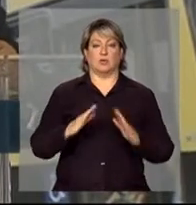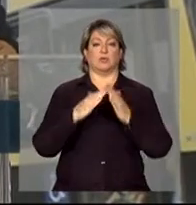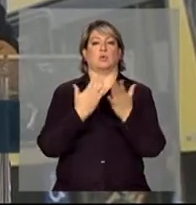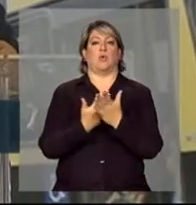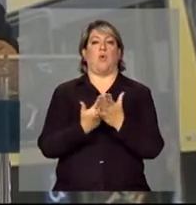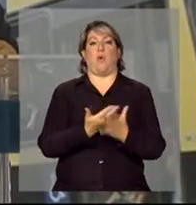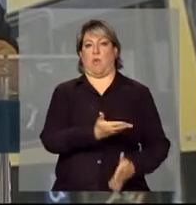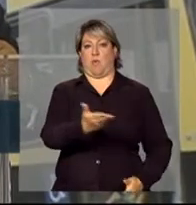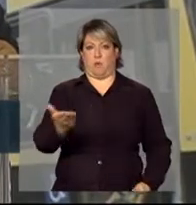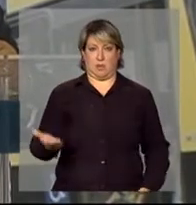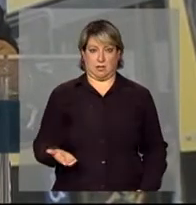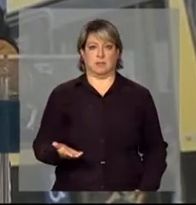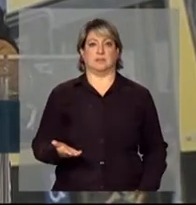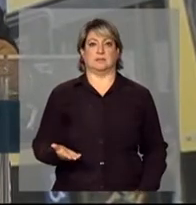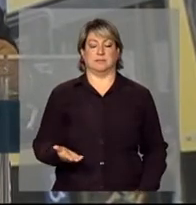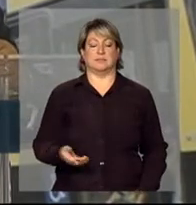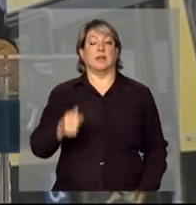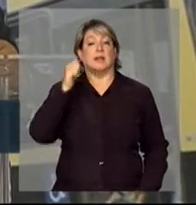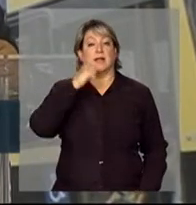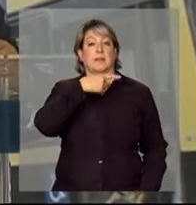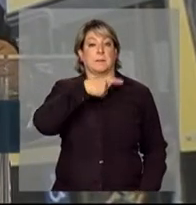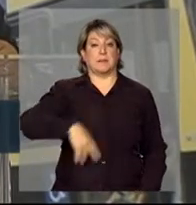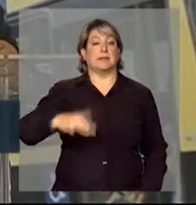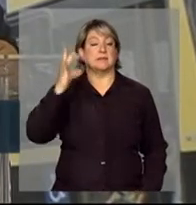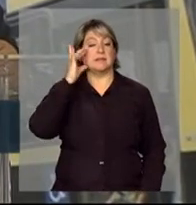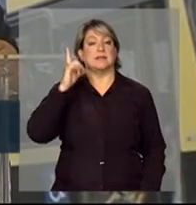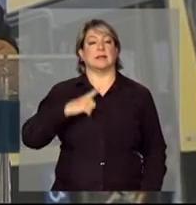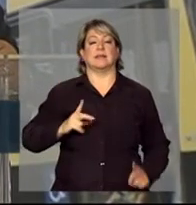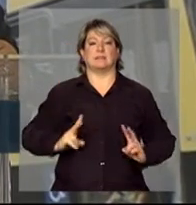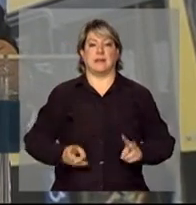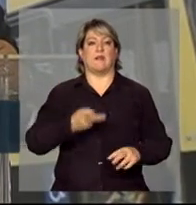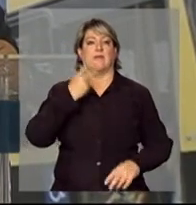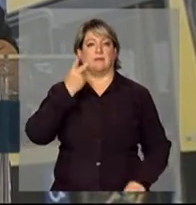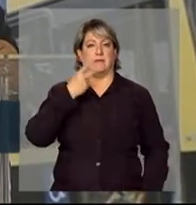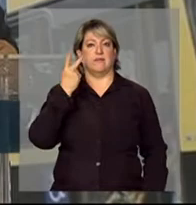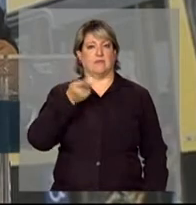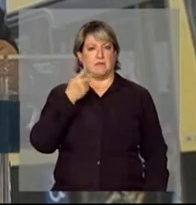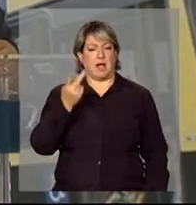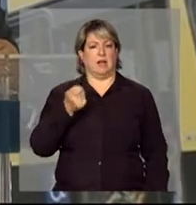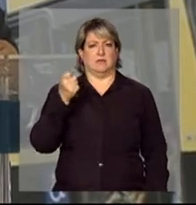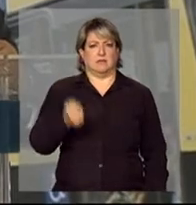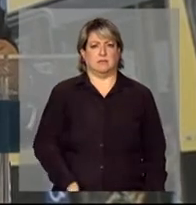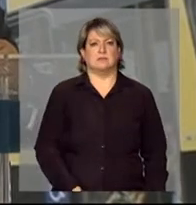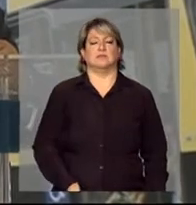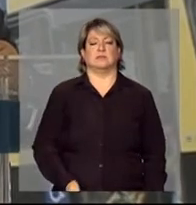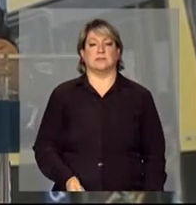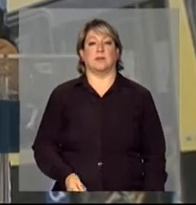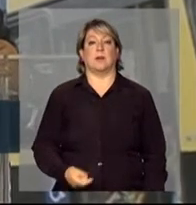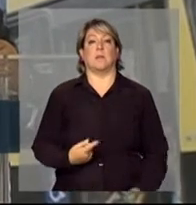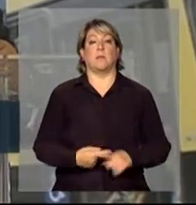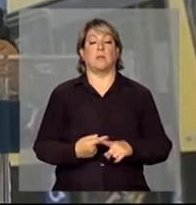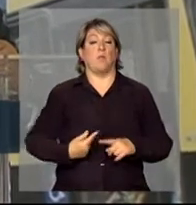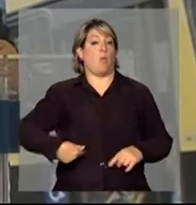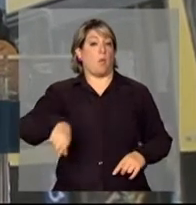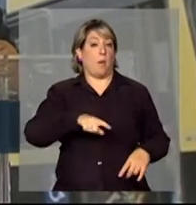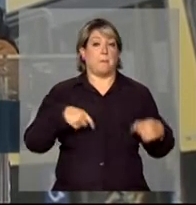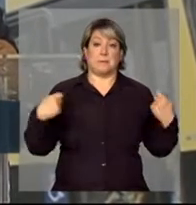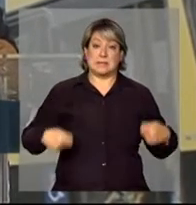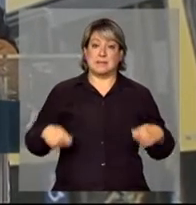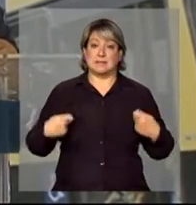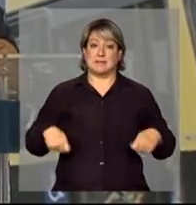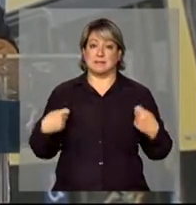escolas. A presidenta Dilma tem dito, de forma muito enfática e evidente, de que nós